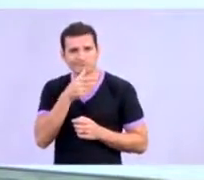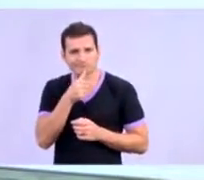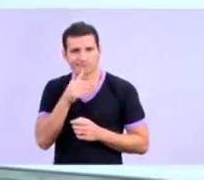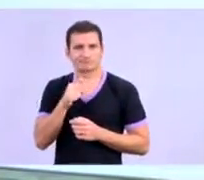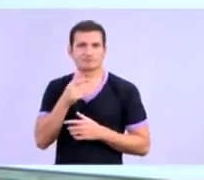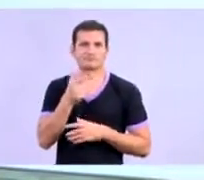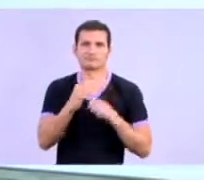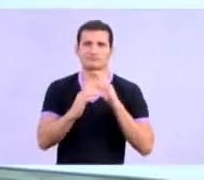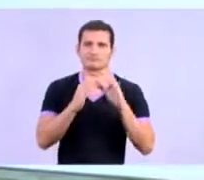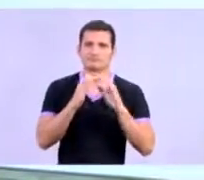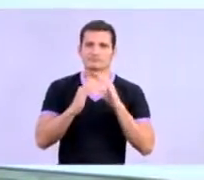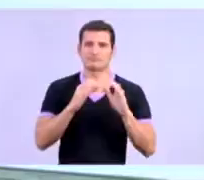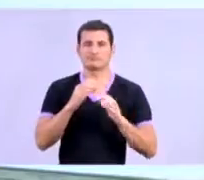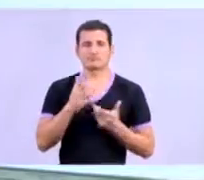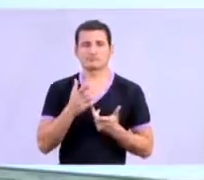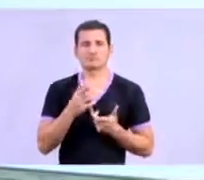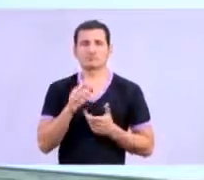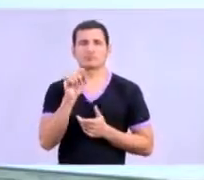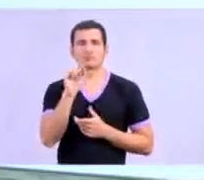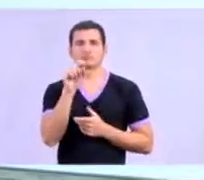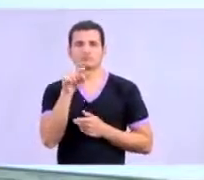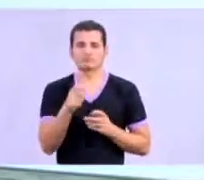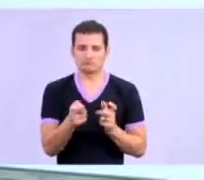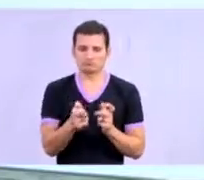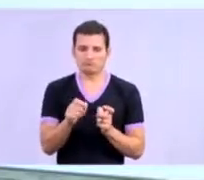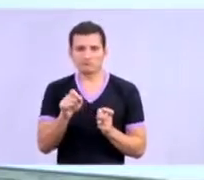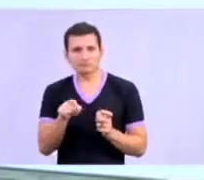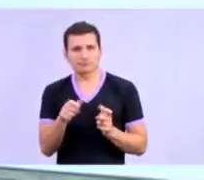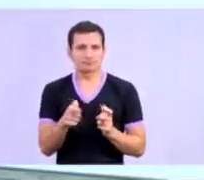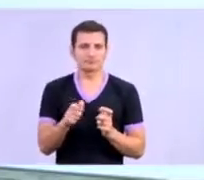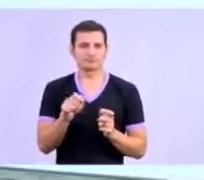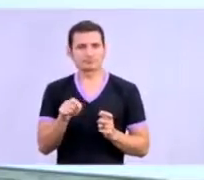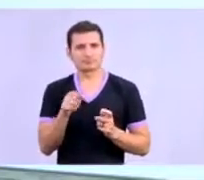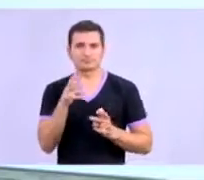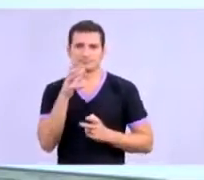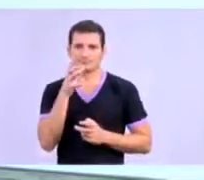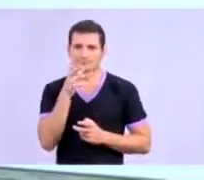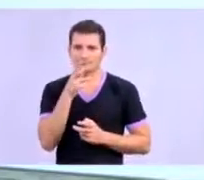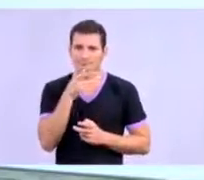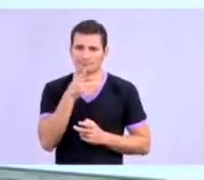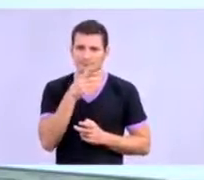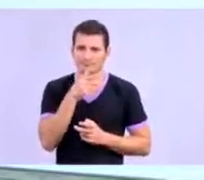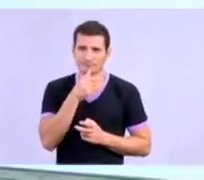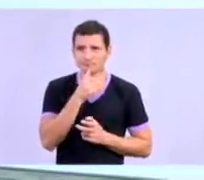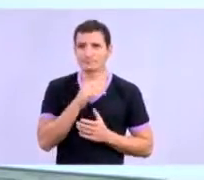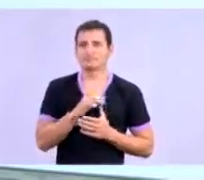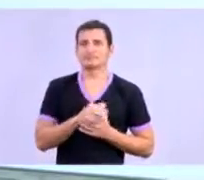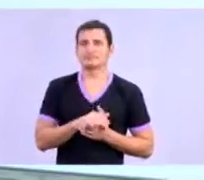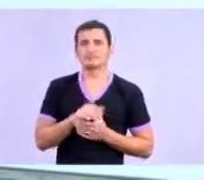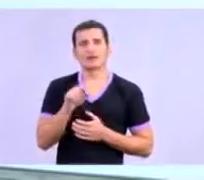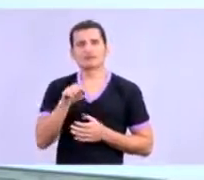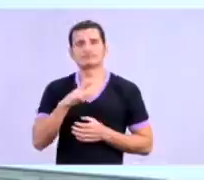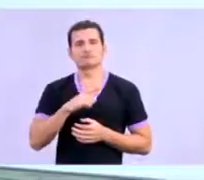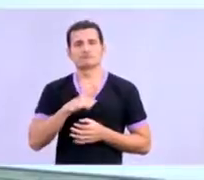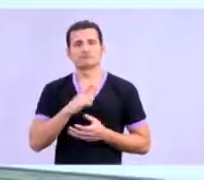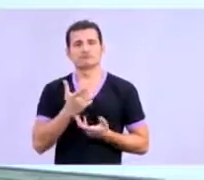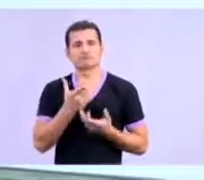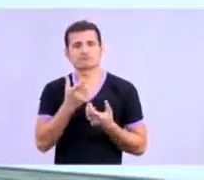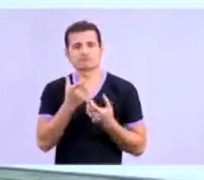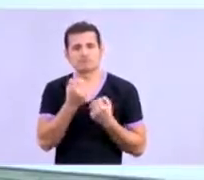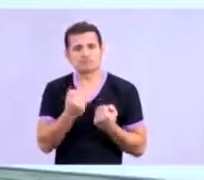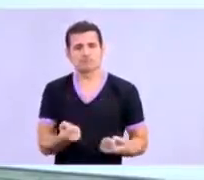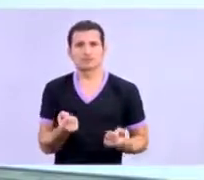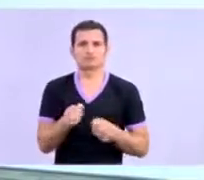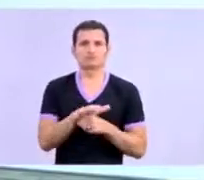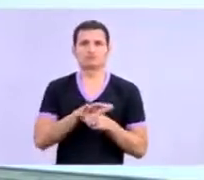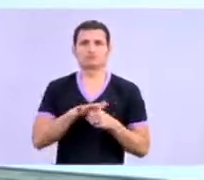a comunicação, o comando que você deu, ou seja, está ali alguma coisa sobrecarregada, né? Então aí ele